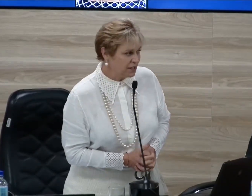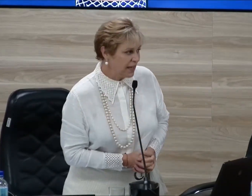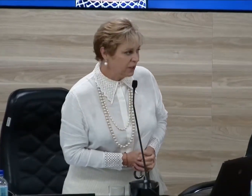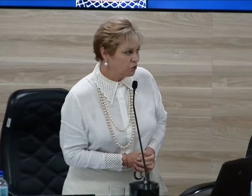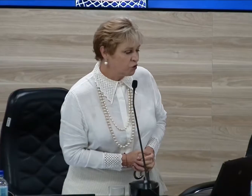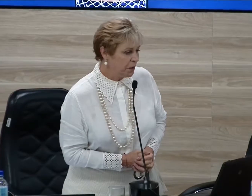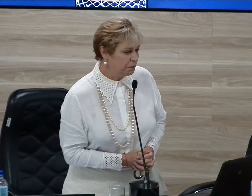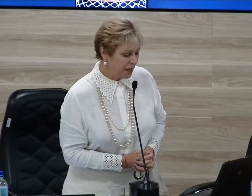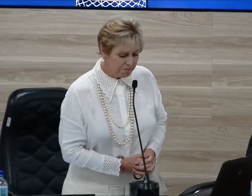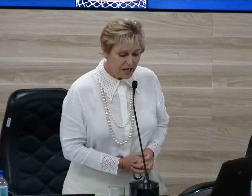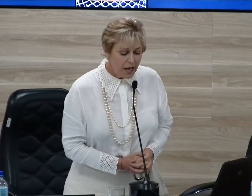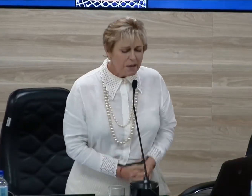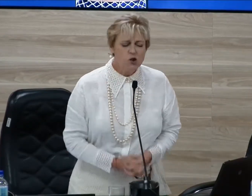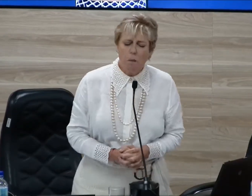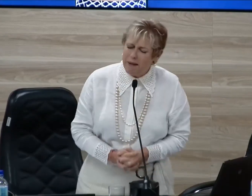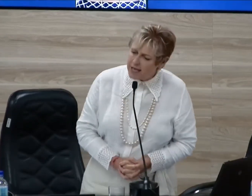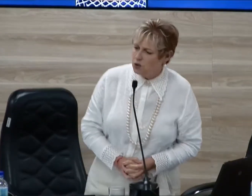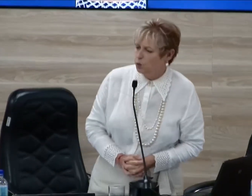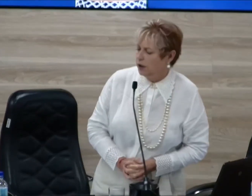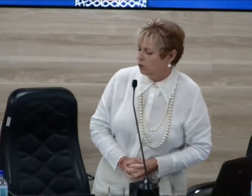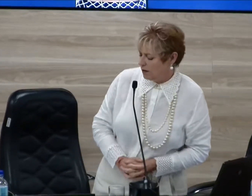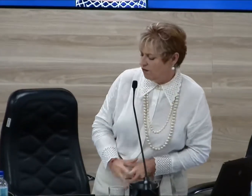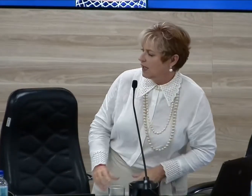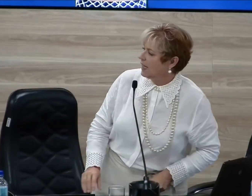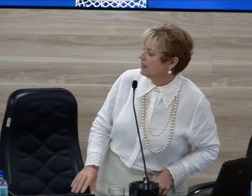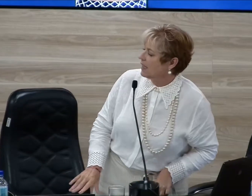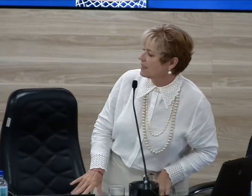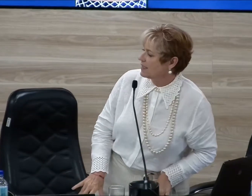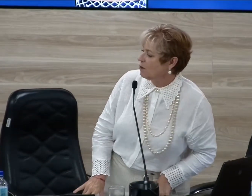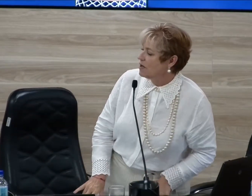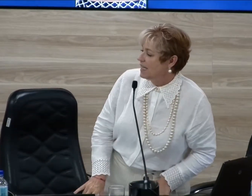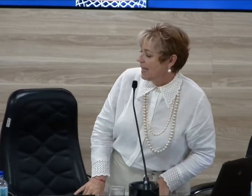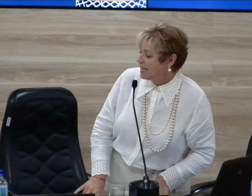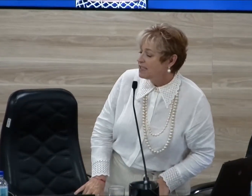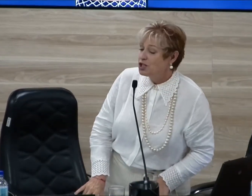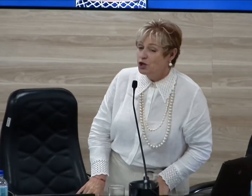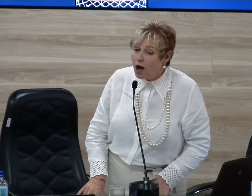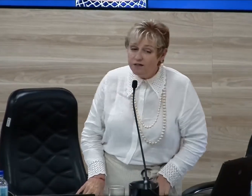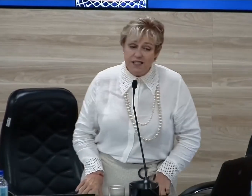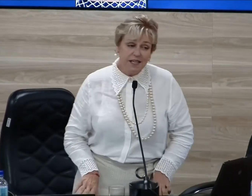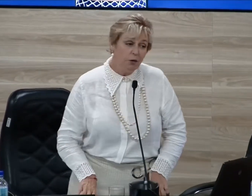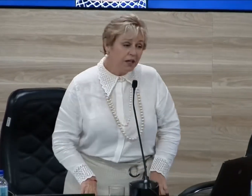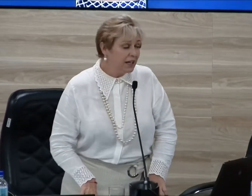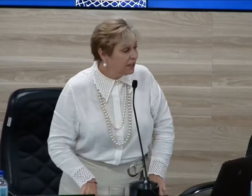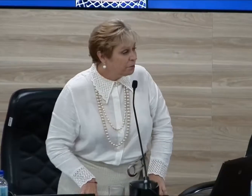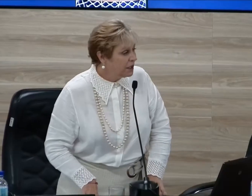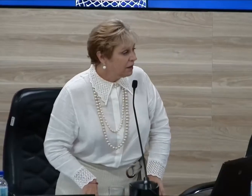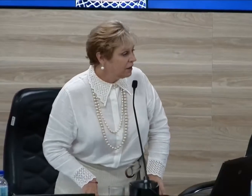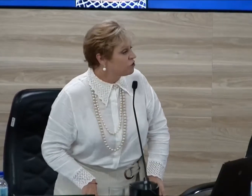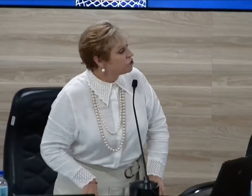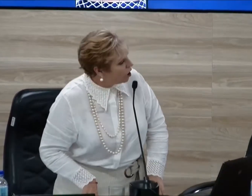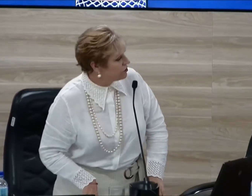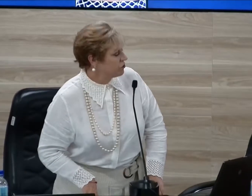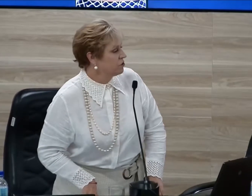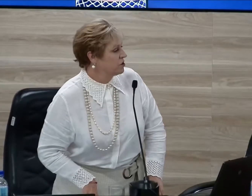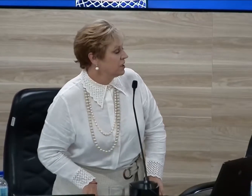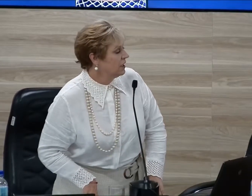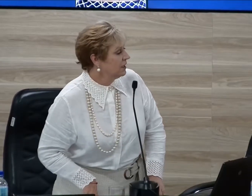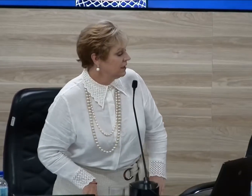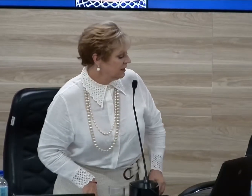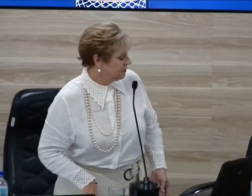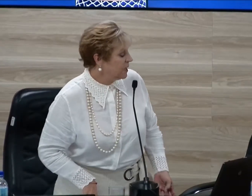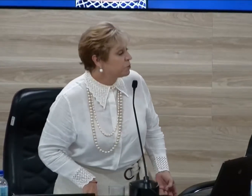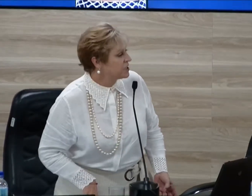estão se saindo super bem. Mas o mais bonito é ver a interação entre jovens da Unicamp e os